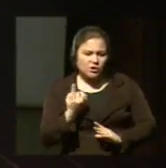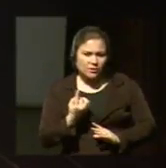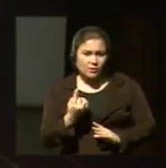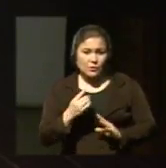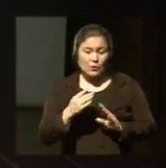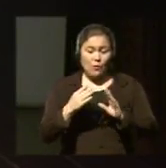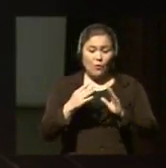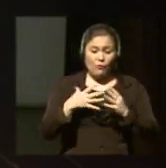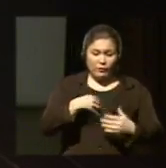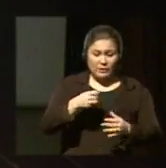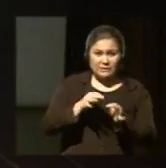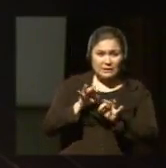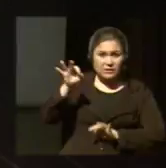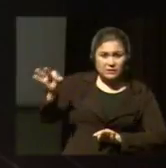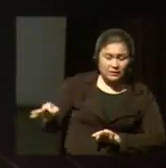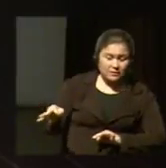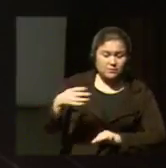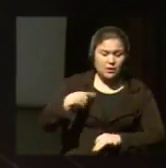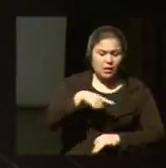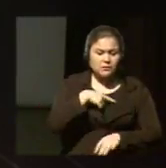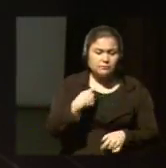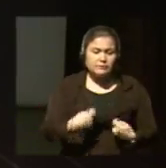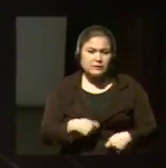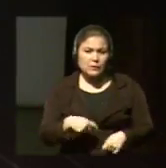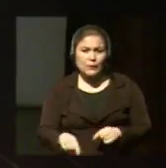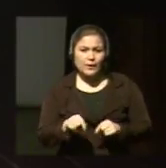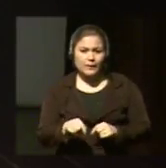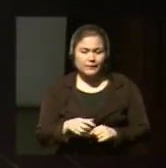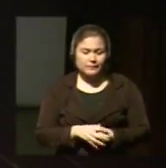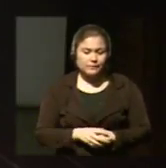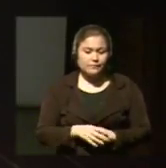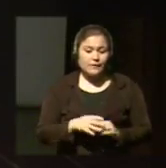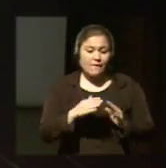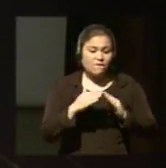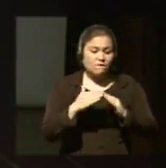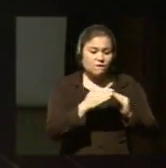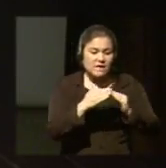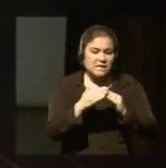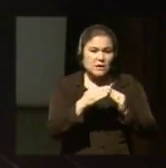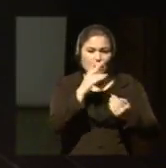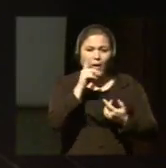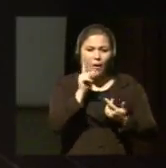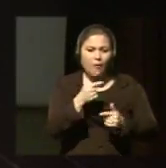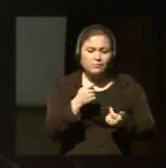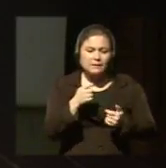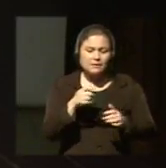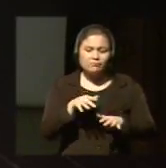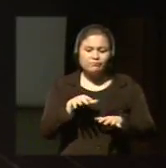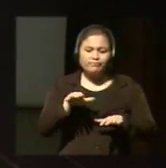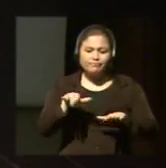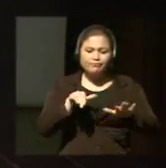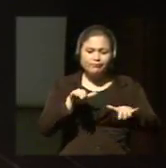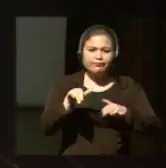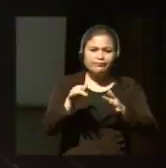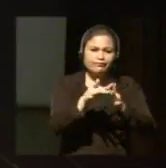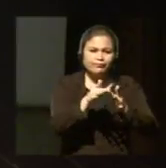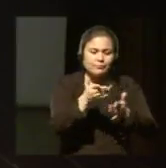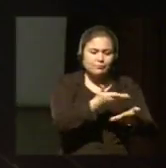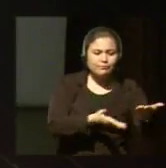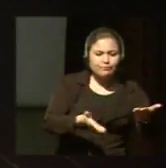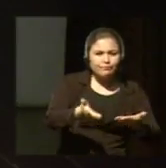estão distantes, então precisamos, os vizinhos precisam ser mobilizados para que haja ali um